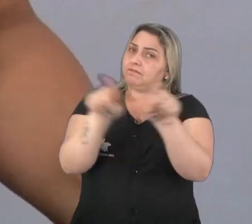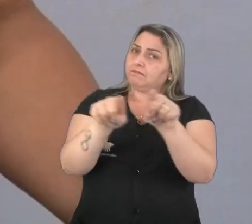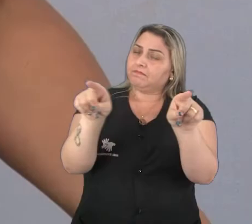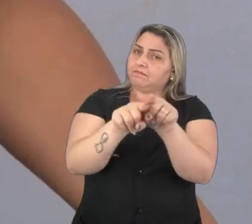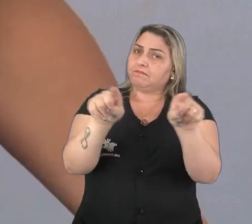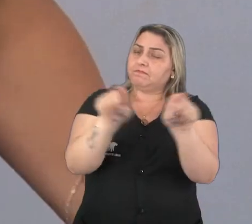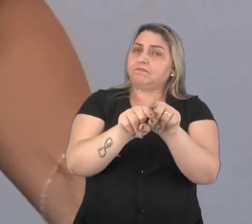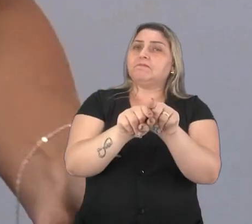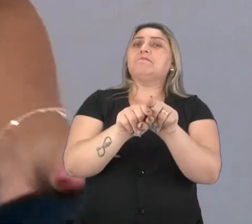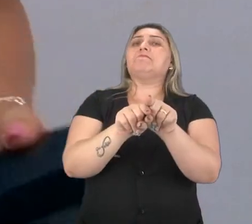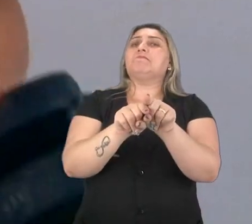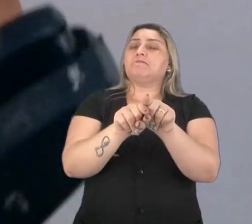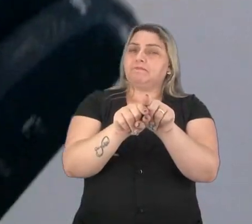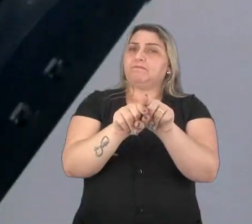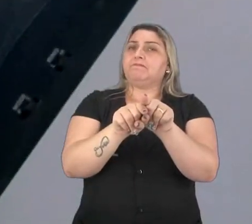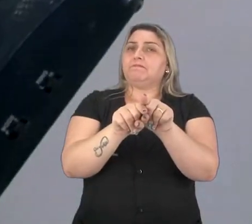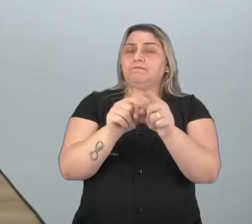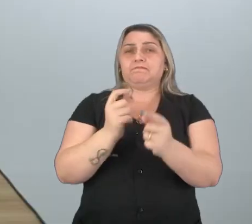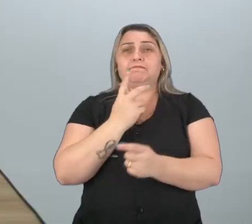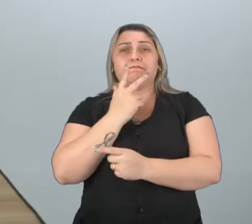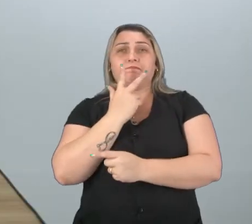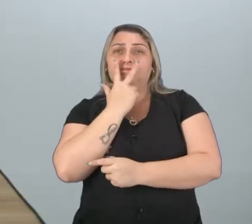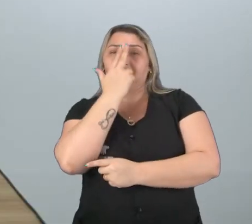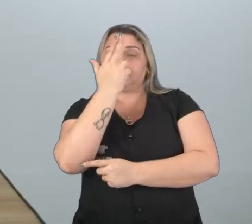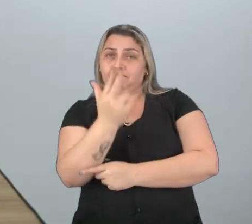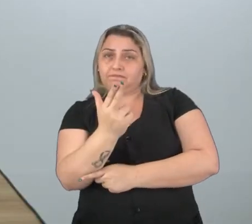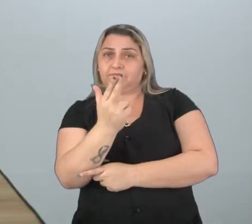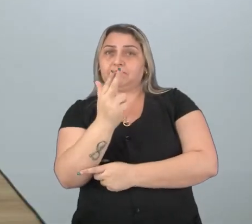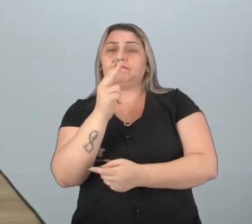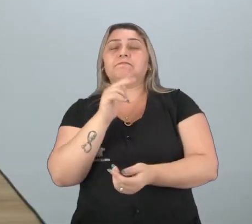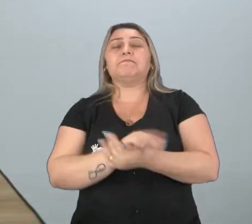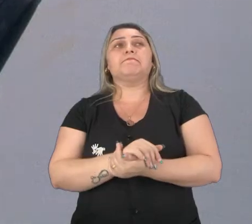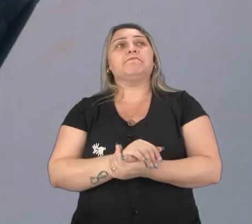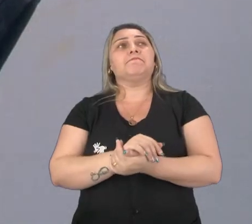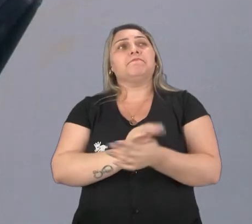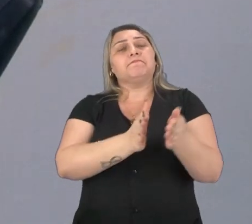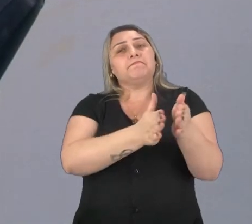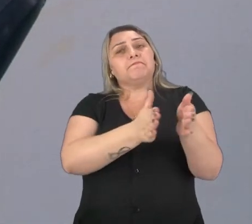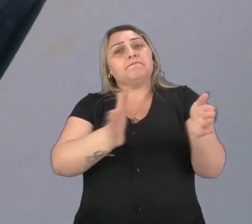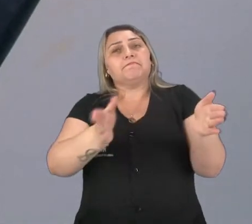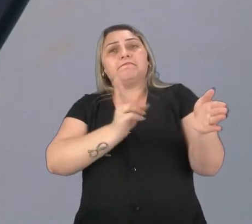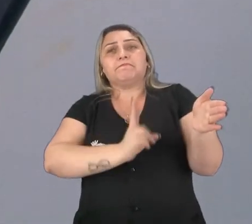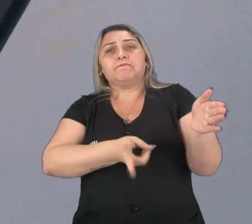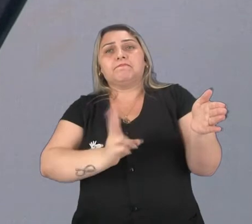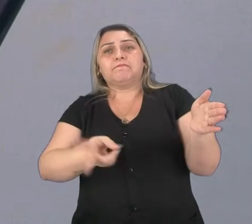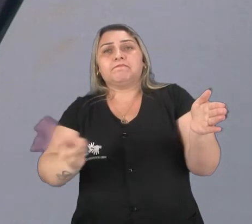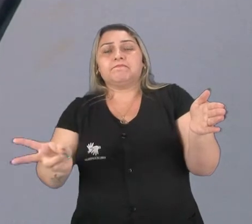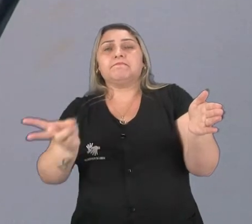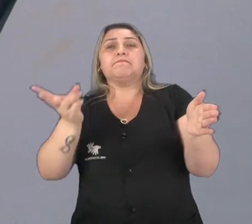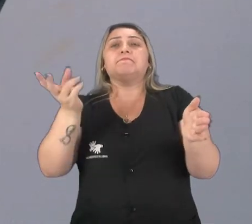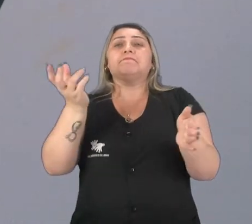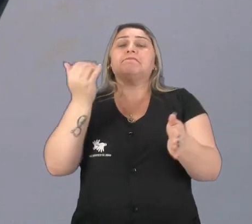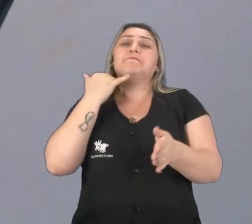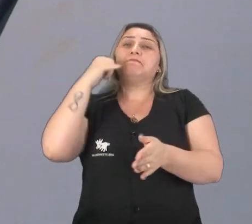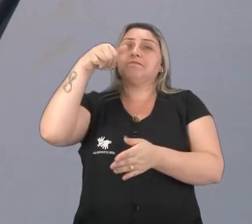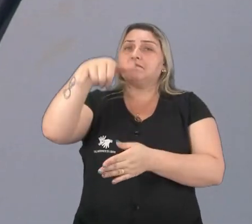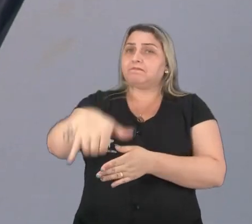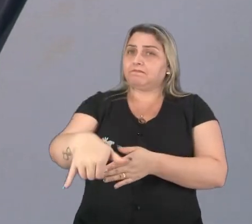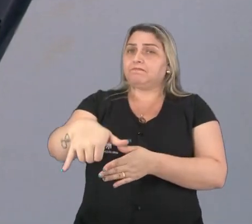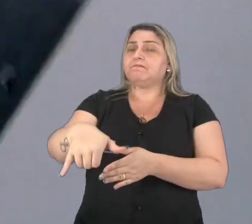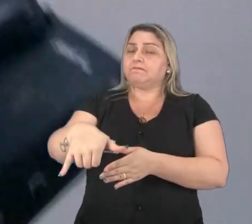também são bem parecidos, seguem a mesma ordem que os